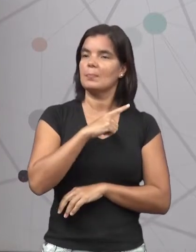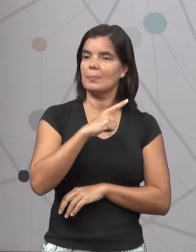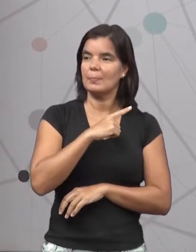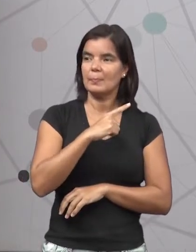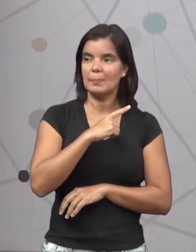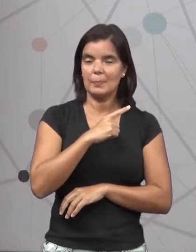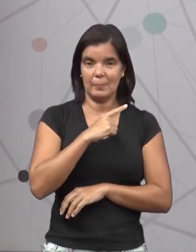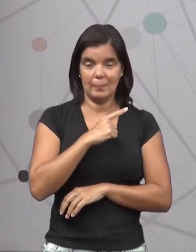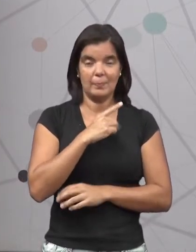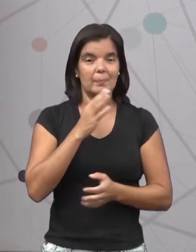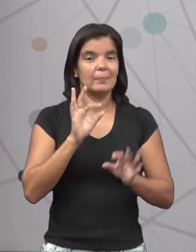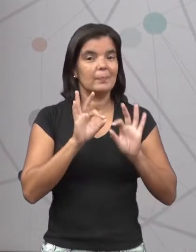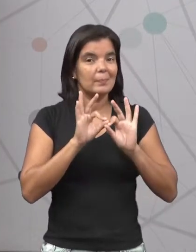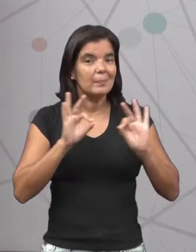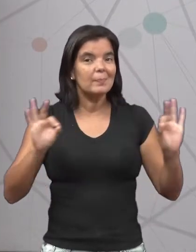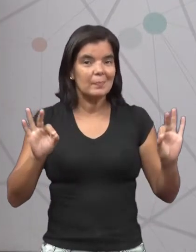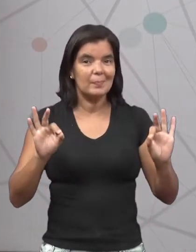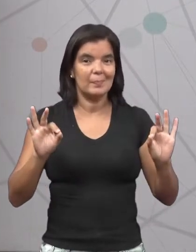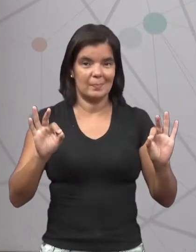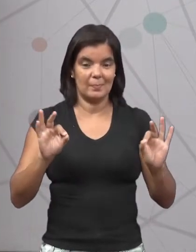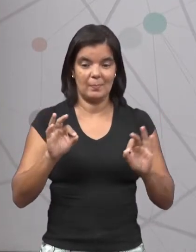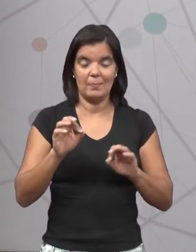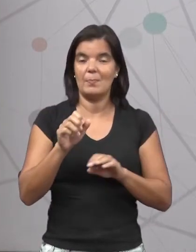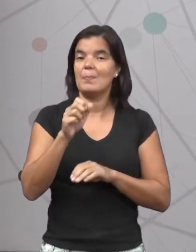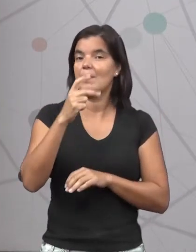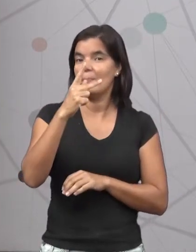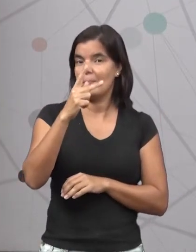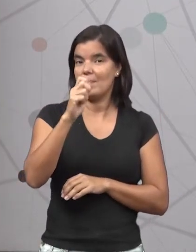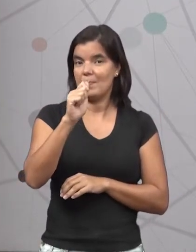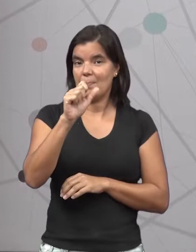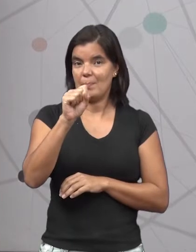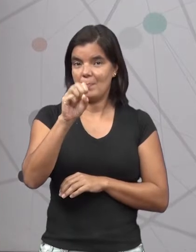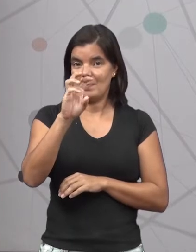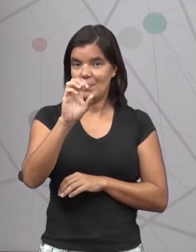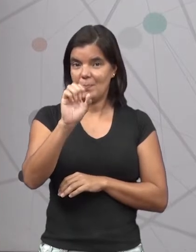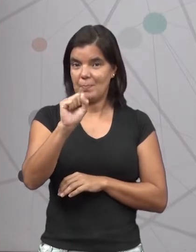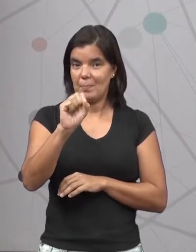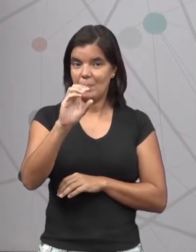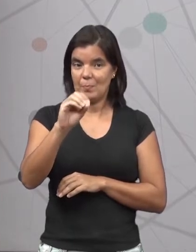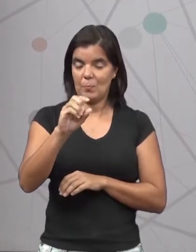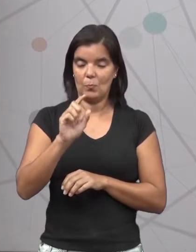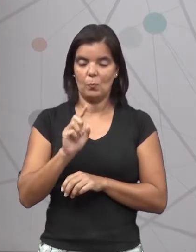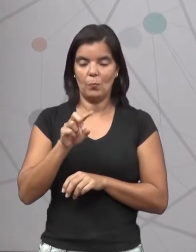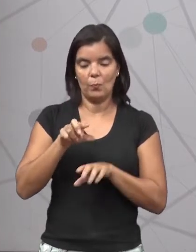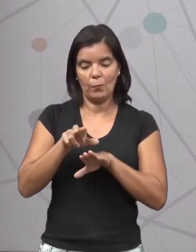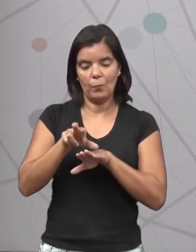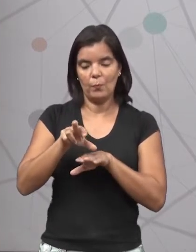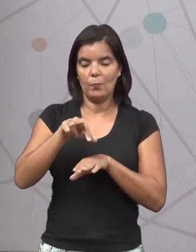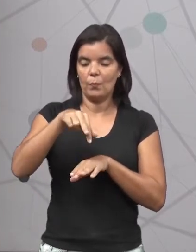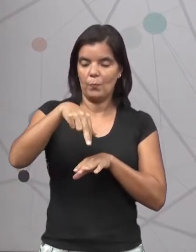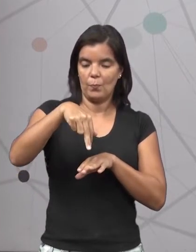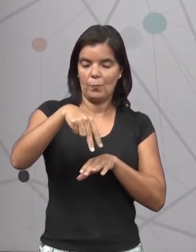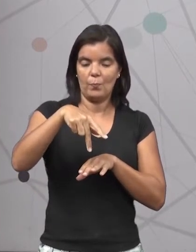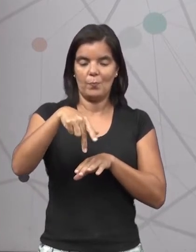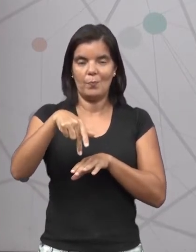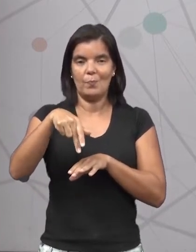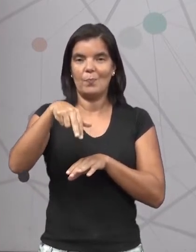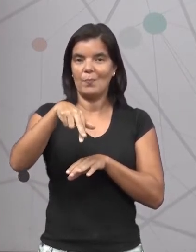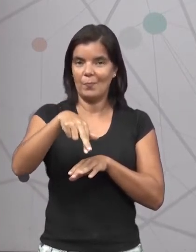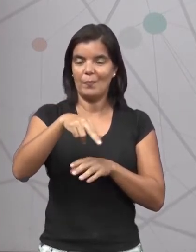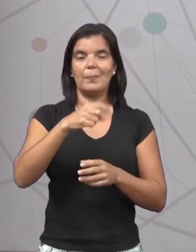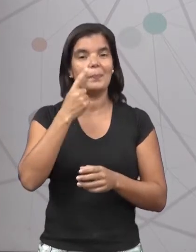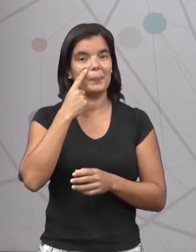temos a medida chamada passo, um passo, como vocês estão vendo